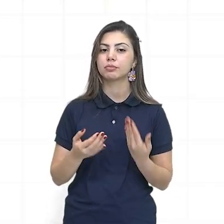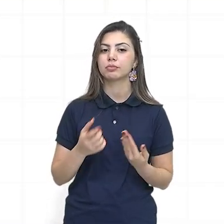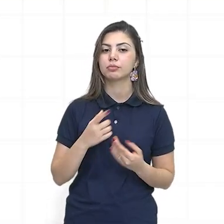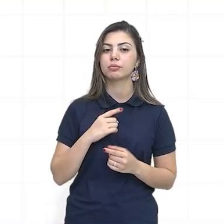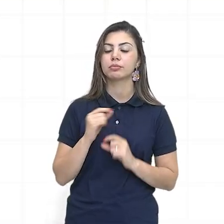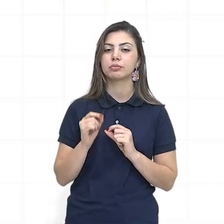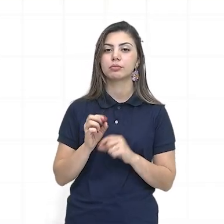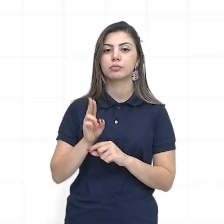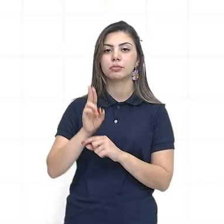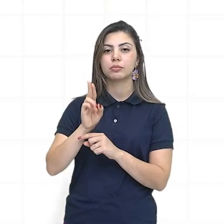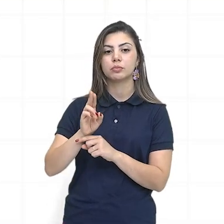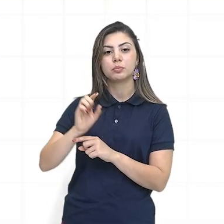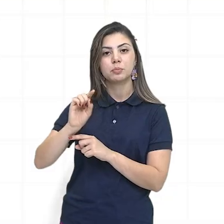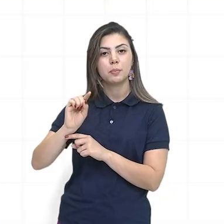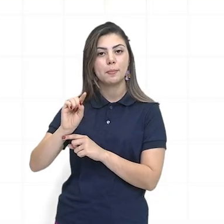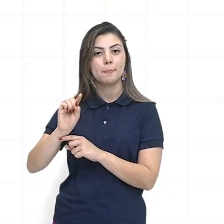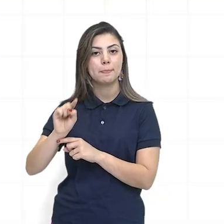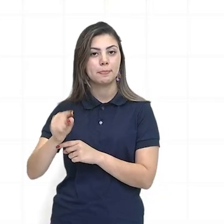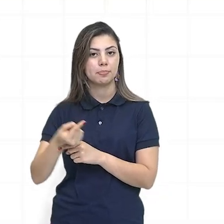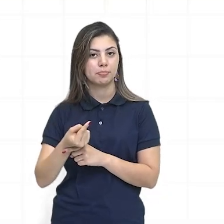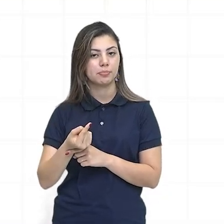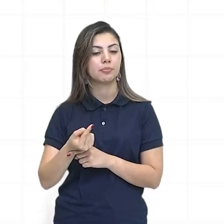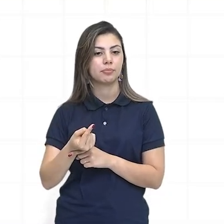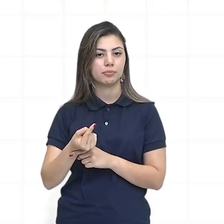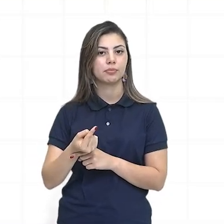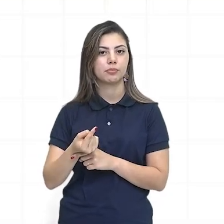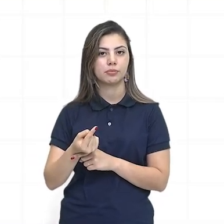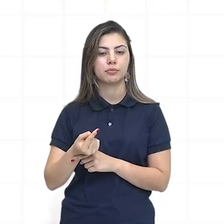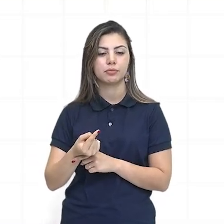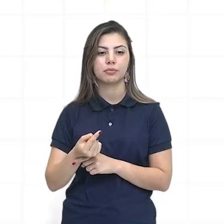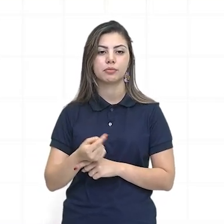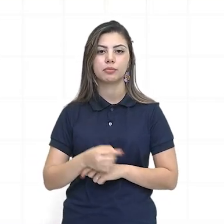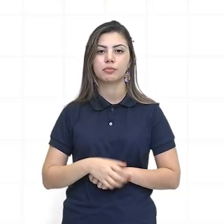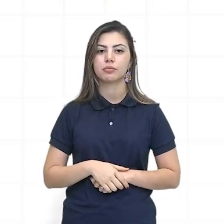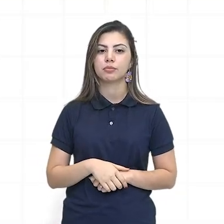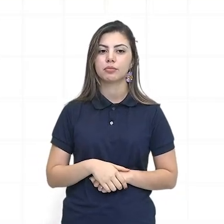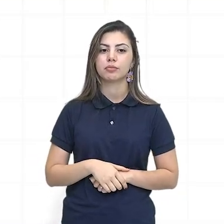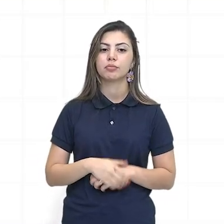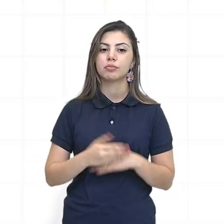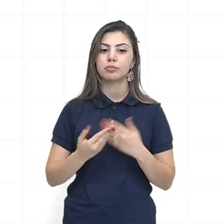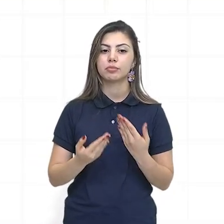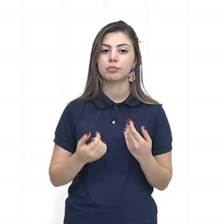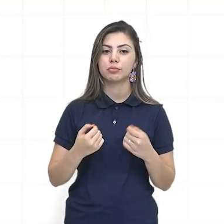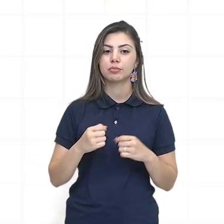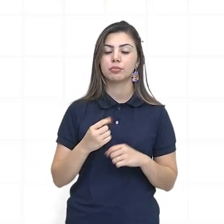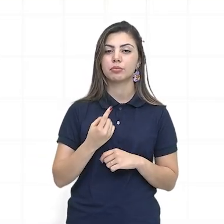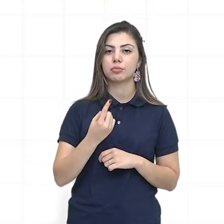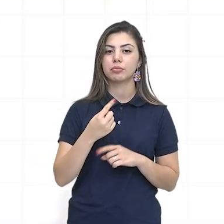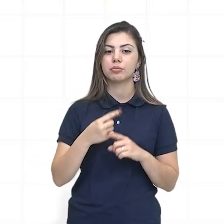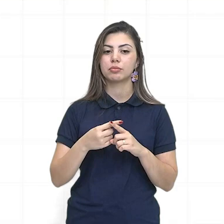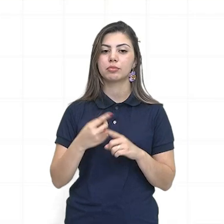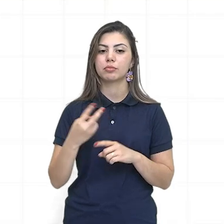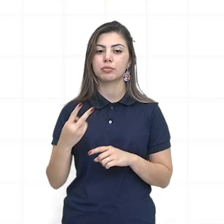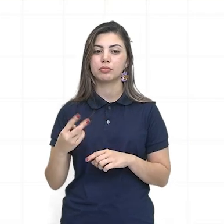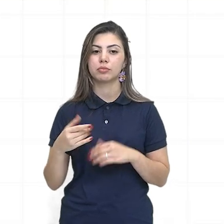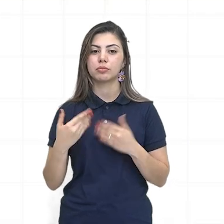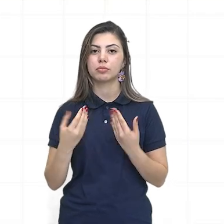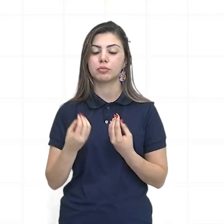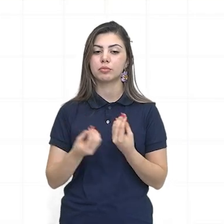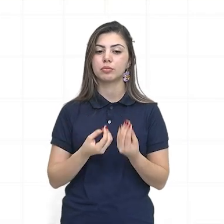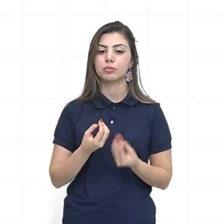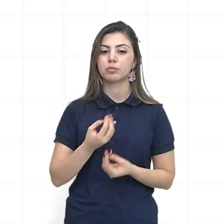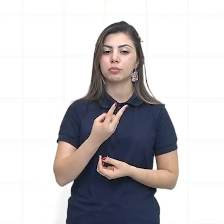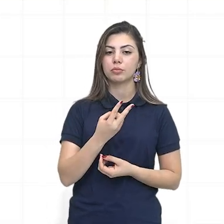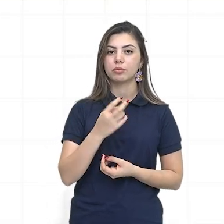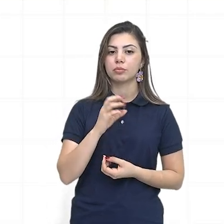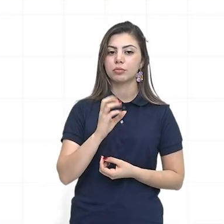na unidade de milhar. Então, se é uma unidade de milhar, multiplica 1 por 2. Então, o valor posicional do